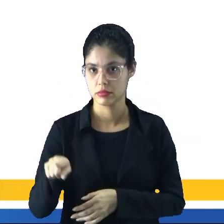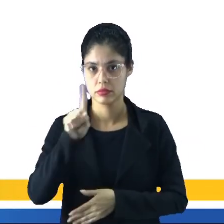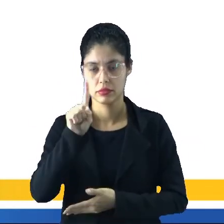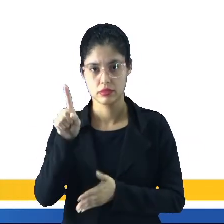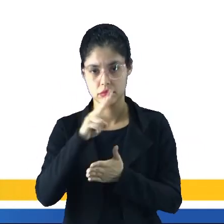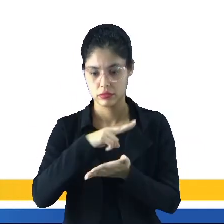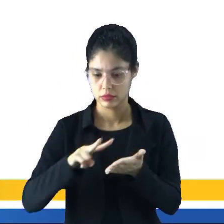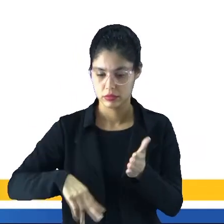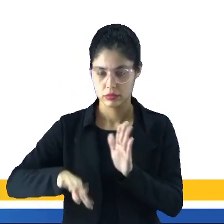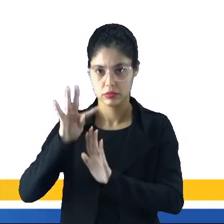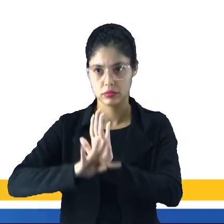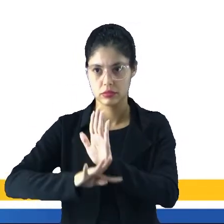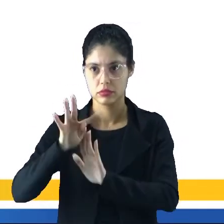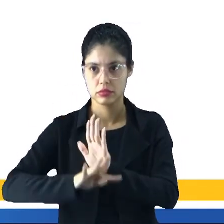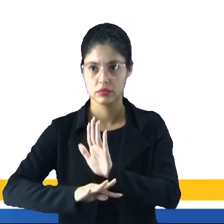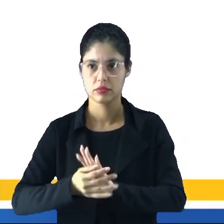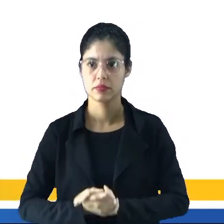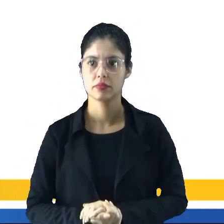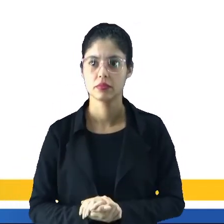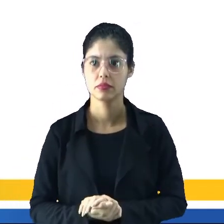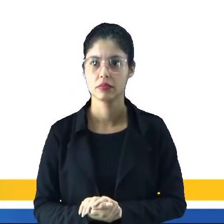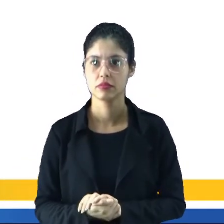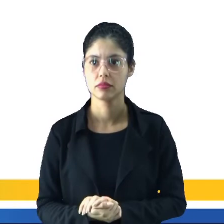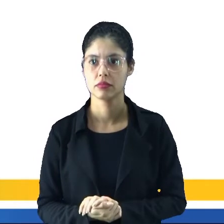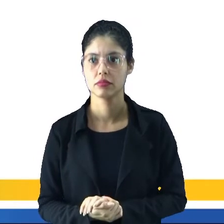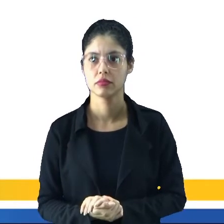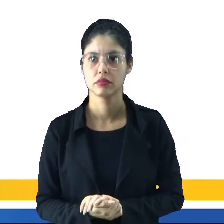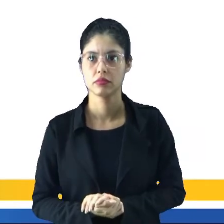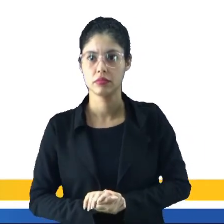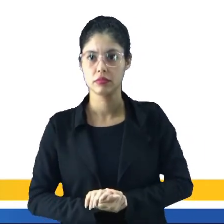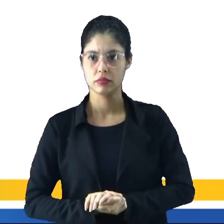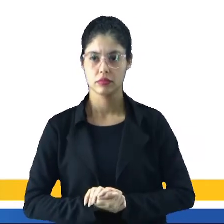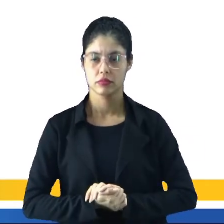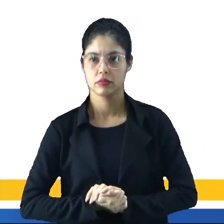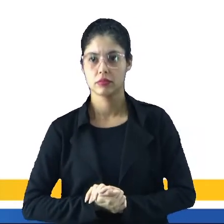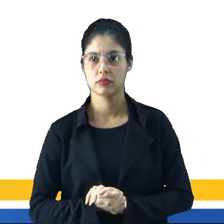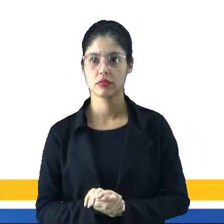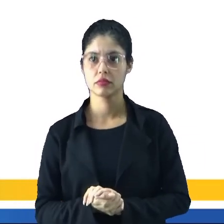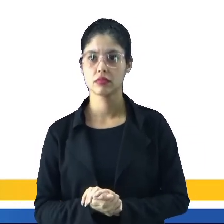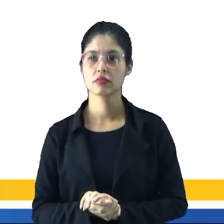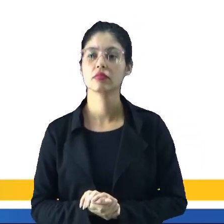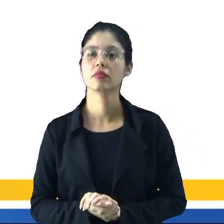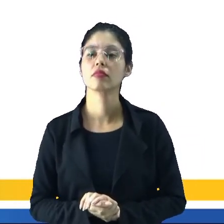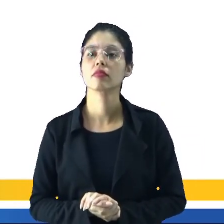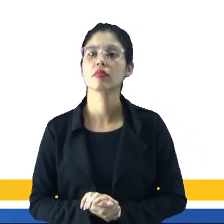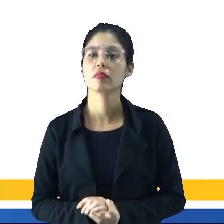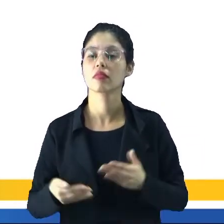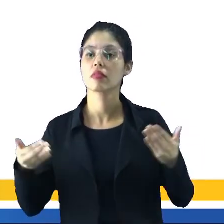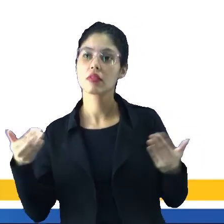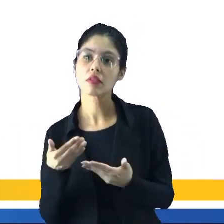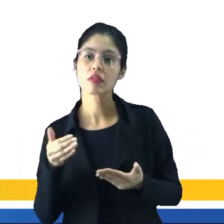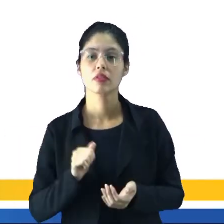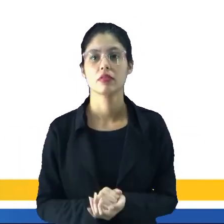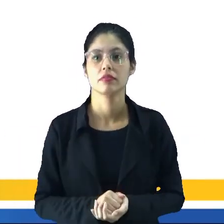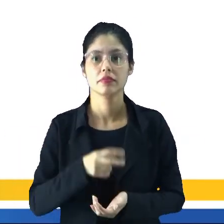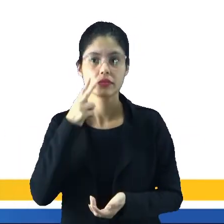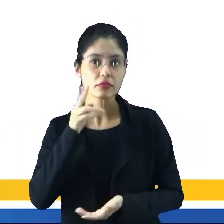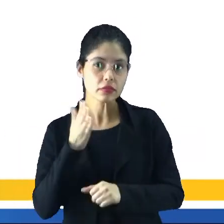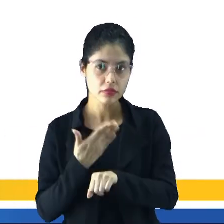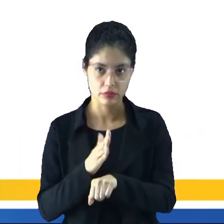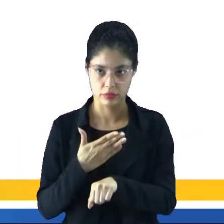que a gente precise ler o texto. Certo? Agora aqui, ó, nós